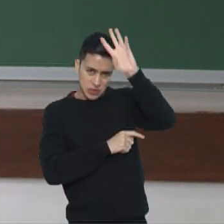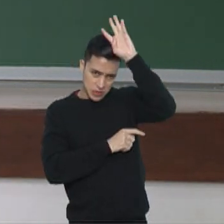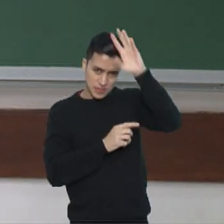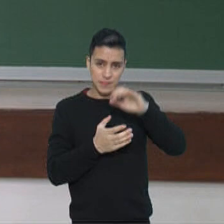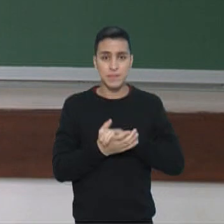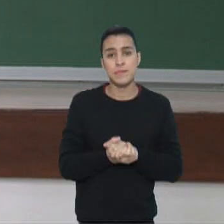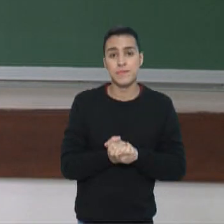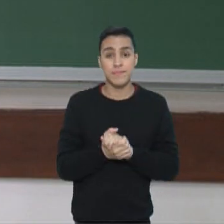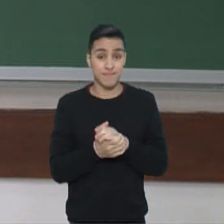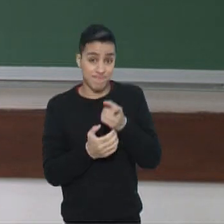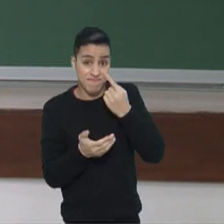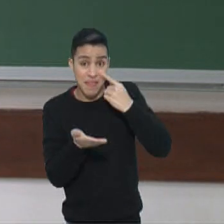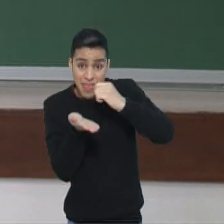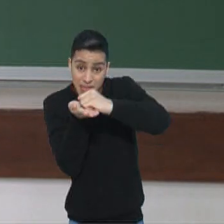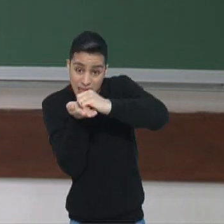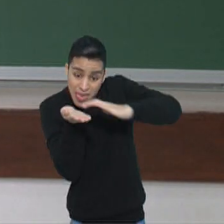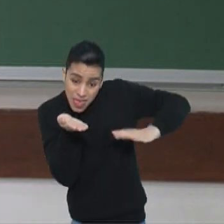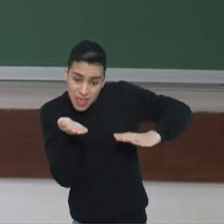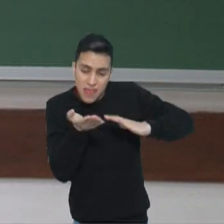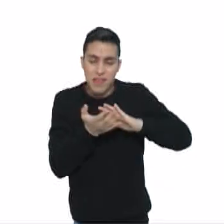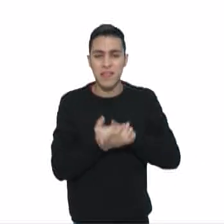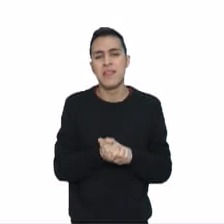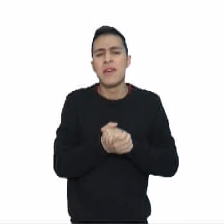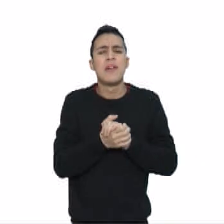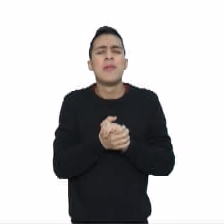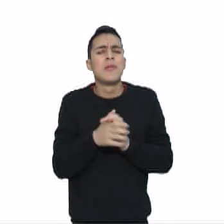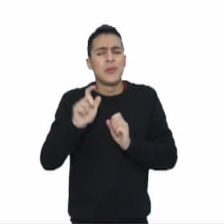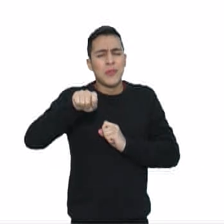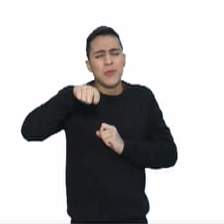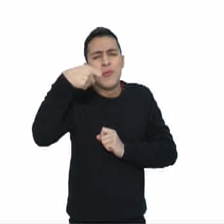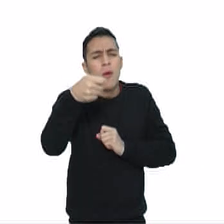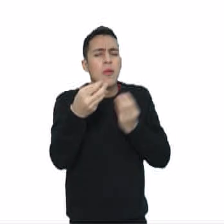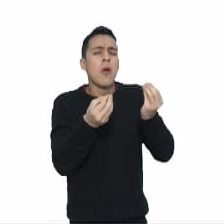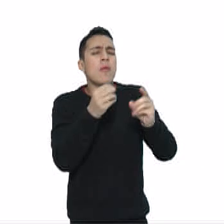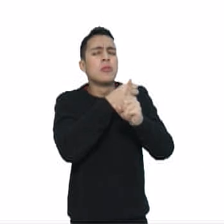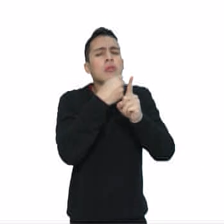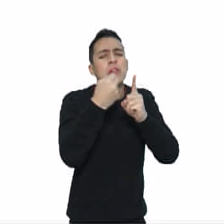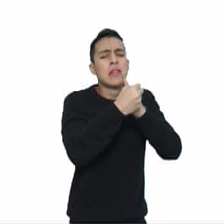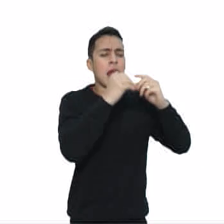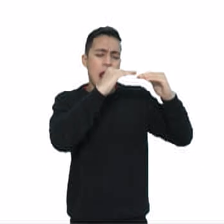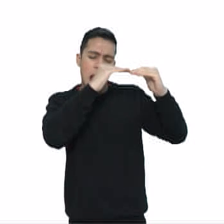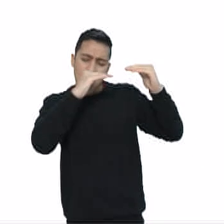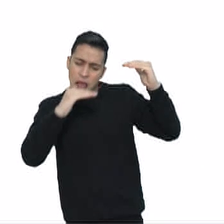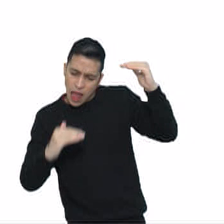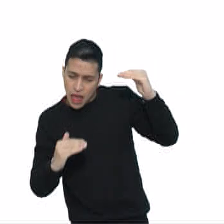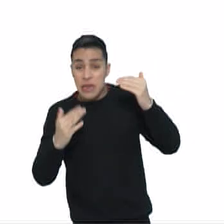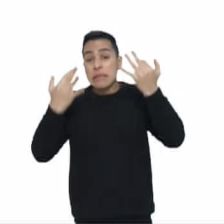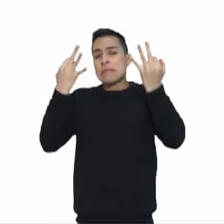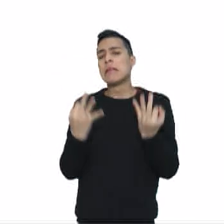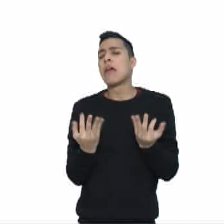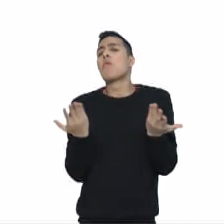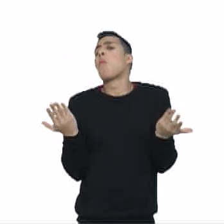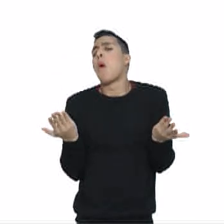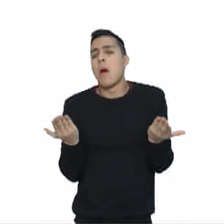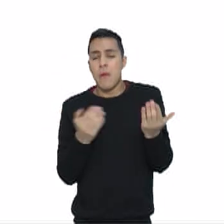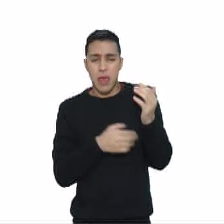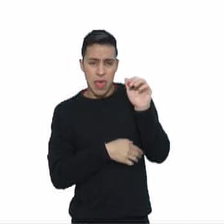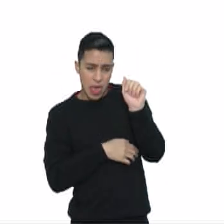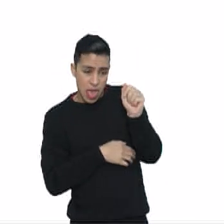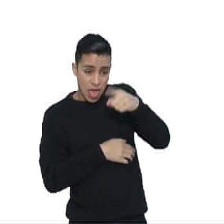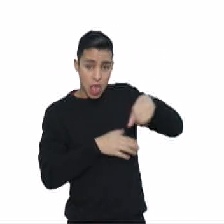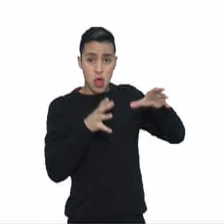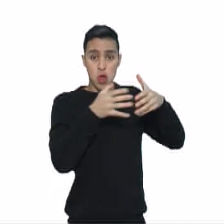Vamos então para uma atividade, pessoal? Sobre a divisão social em Roma é correto afirmar: letra A, os